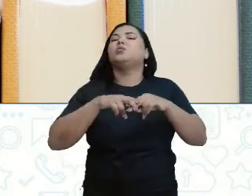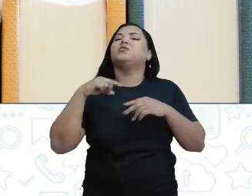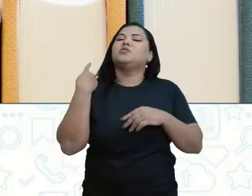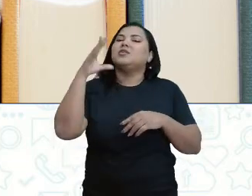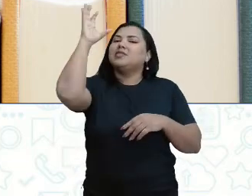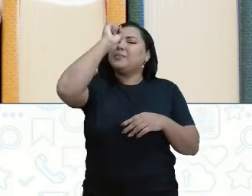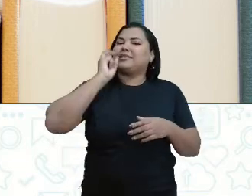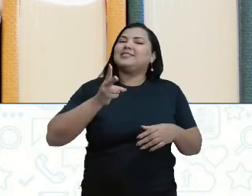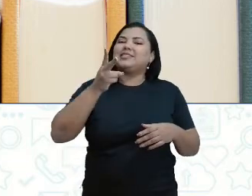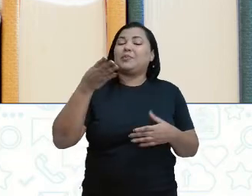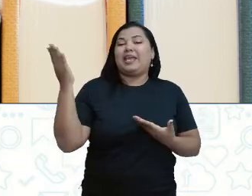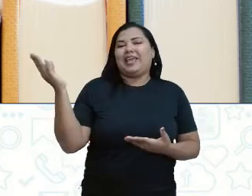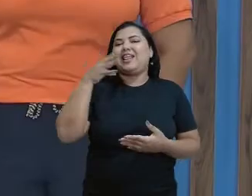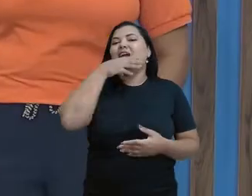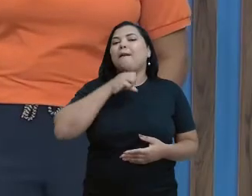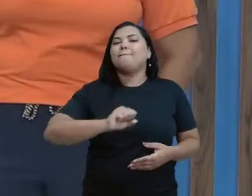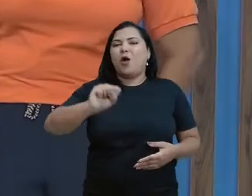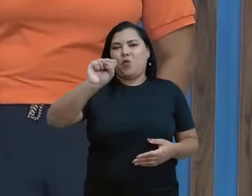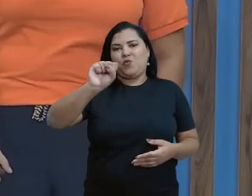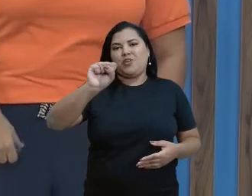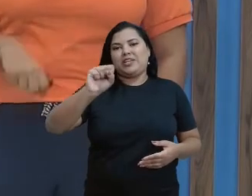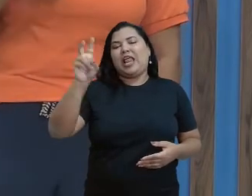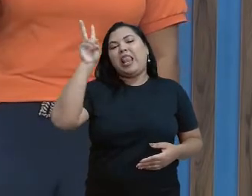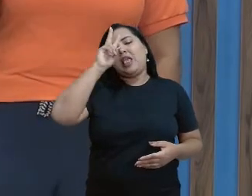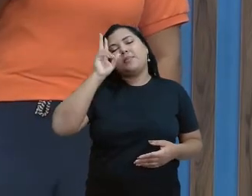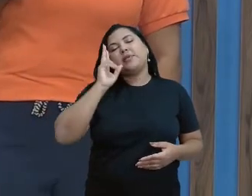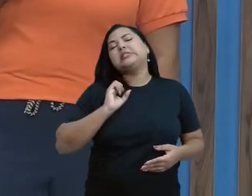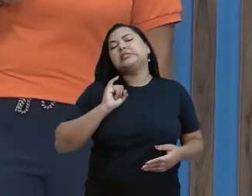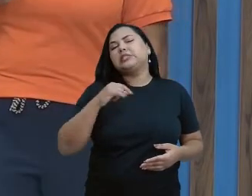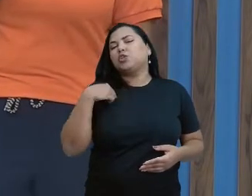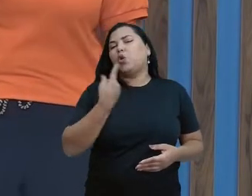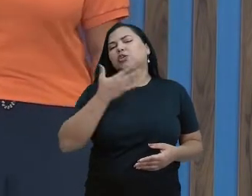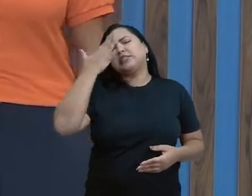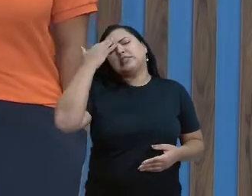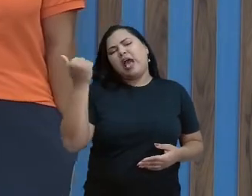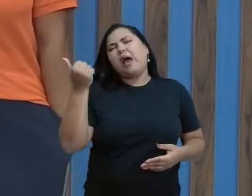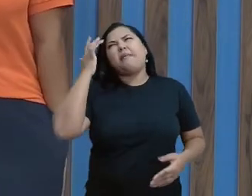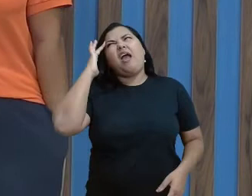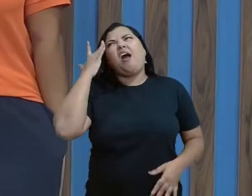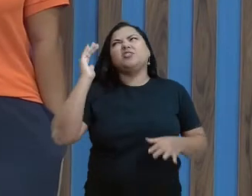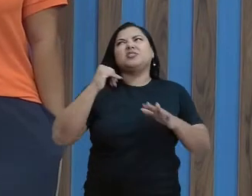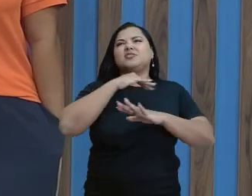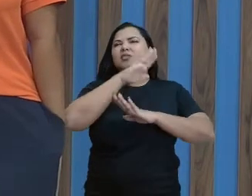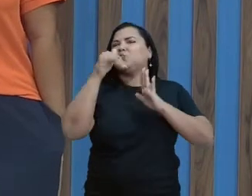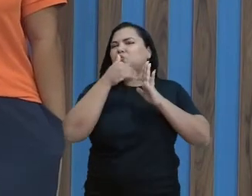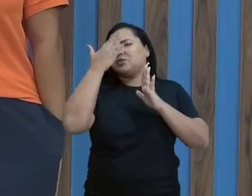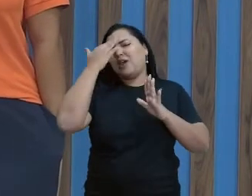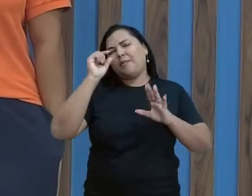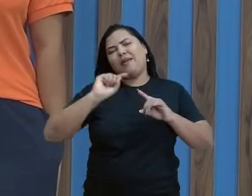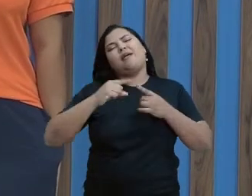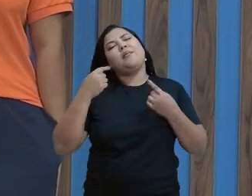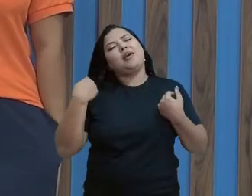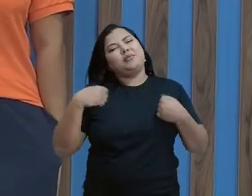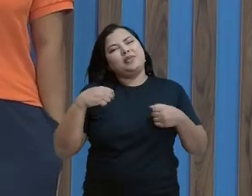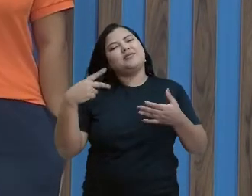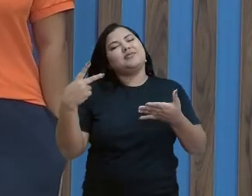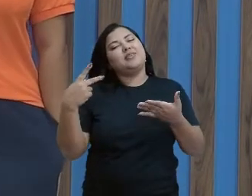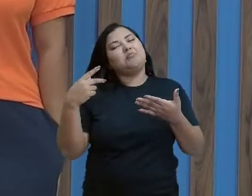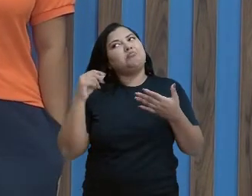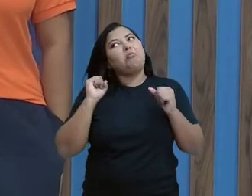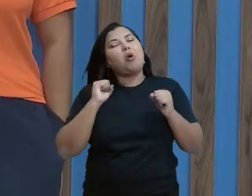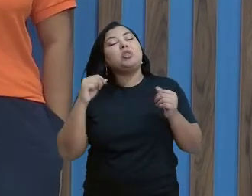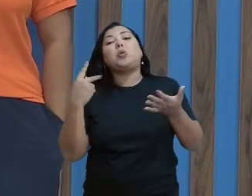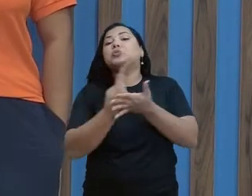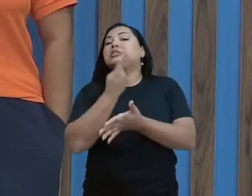Freire, muito sábio. E lembrem que mesmo quando a gente sabe de tudo, mesmo quando a gente acha que sabe das coisas, às vezes a gente ainda pode errar.